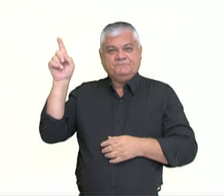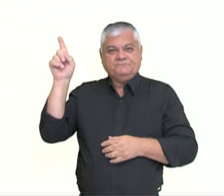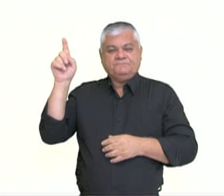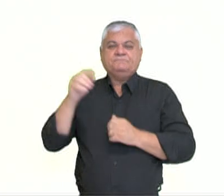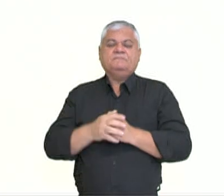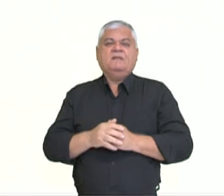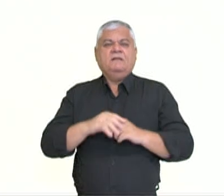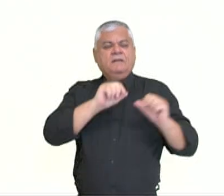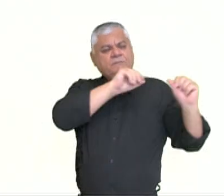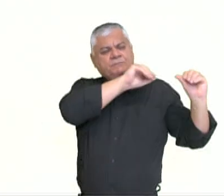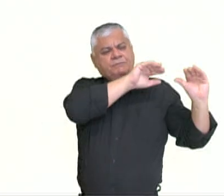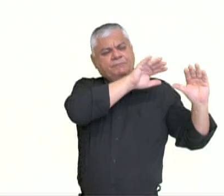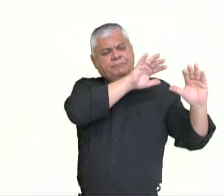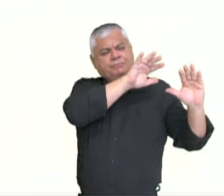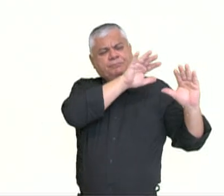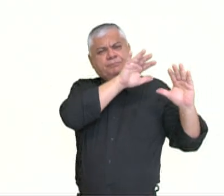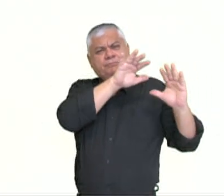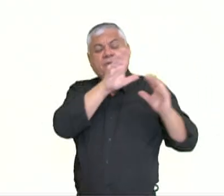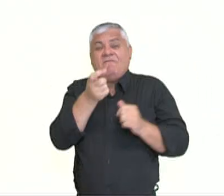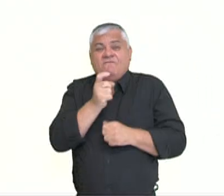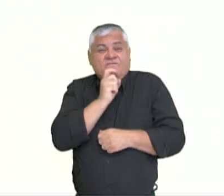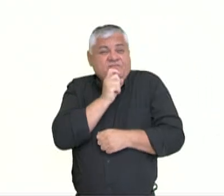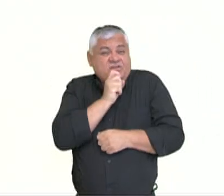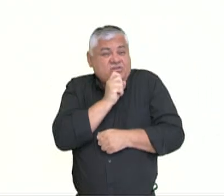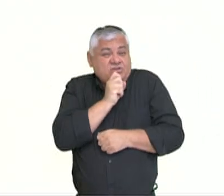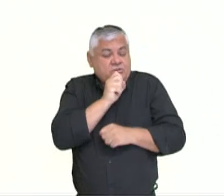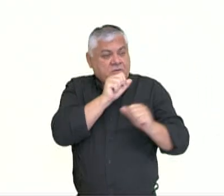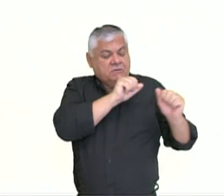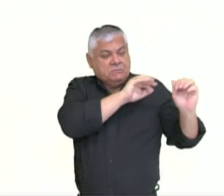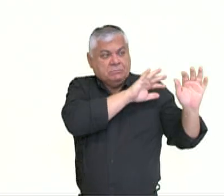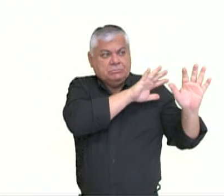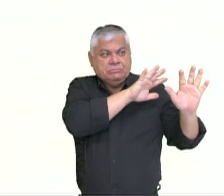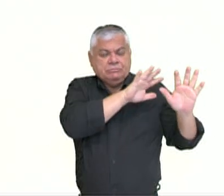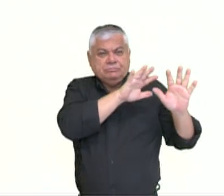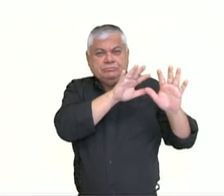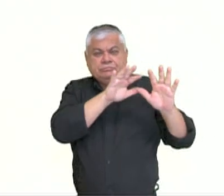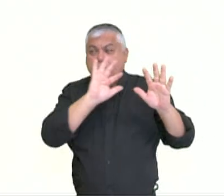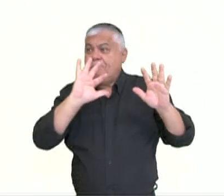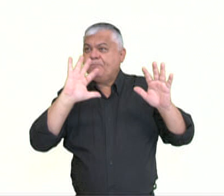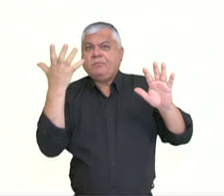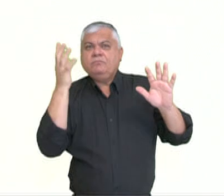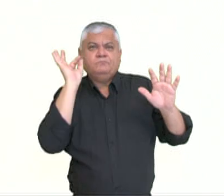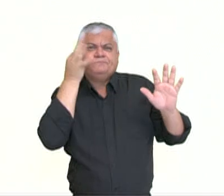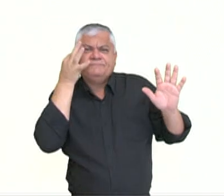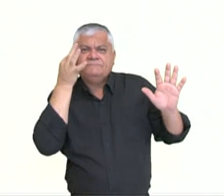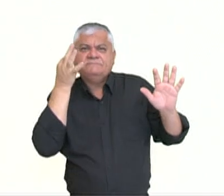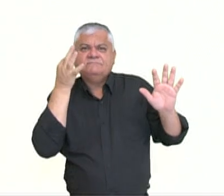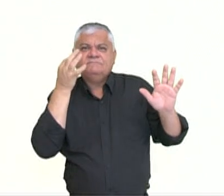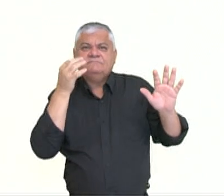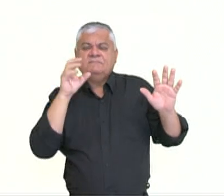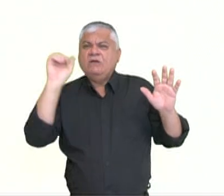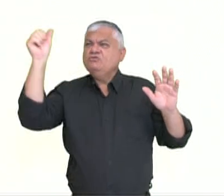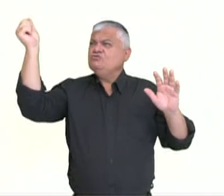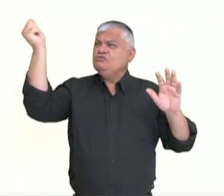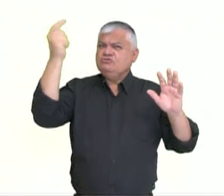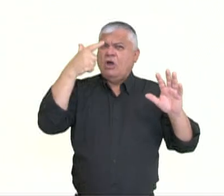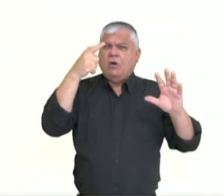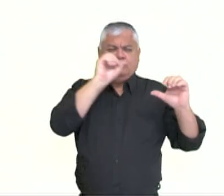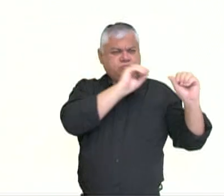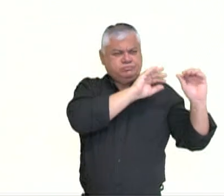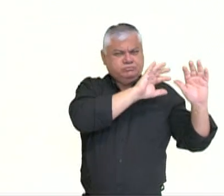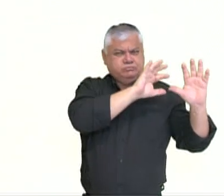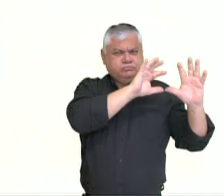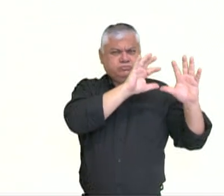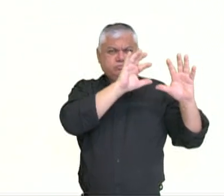de uma frente fria provoca uma mudança rápida do tempo, que passa de ensolarado para